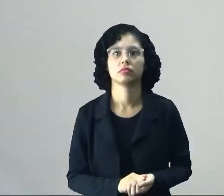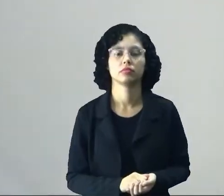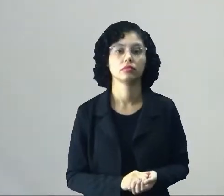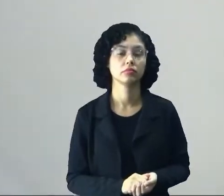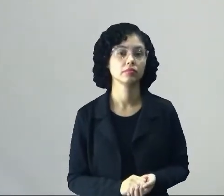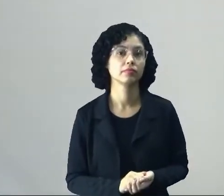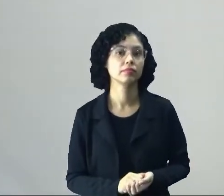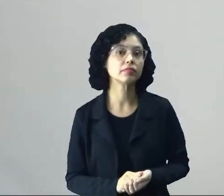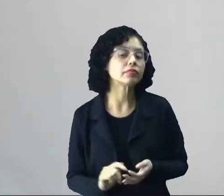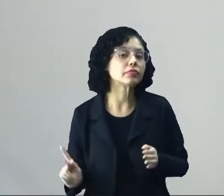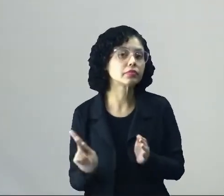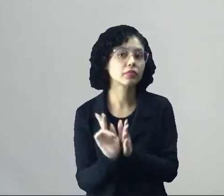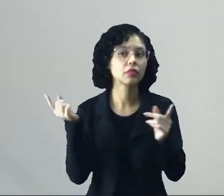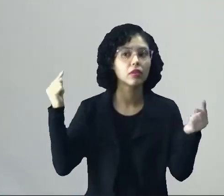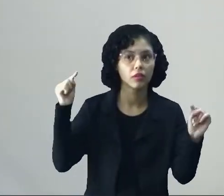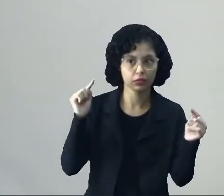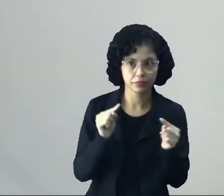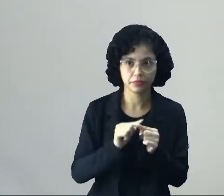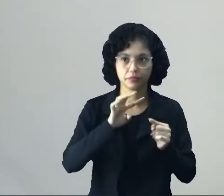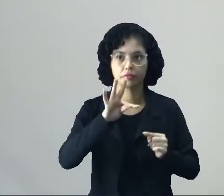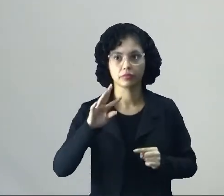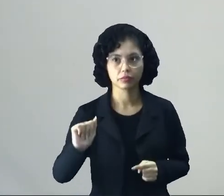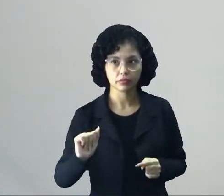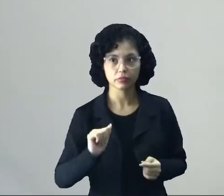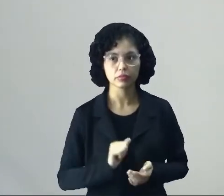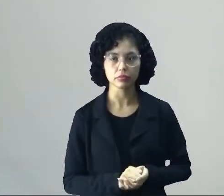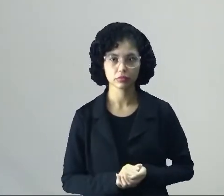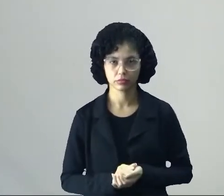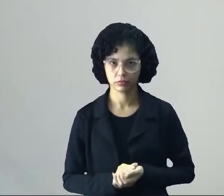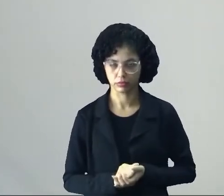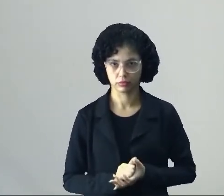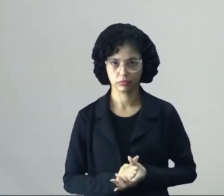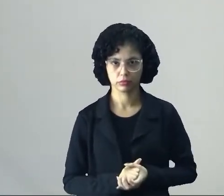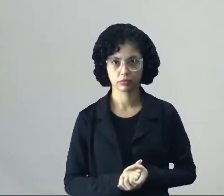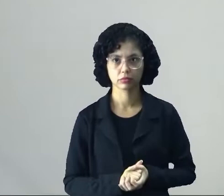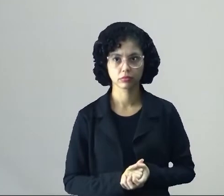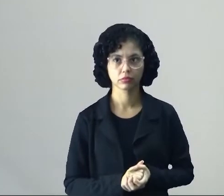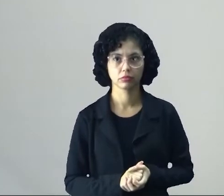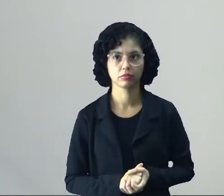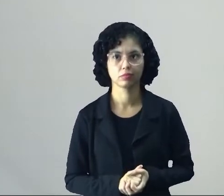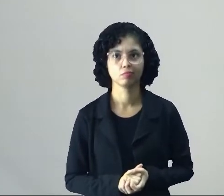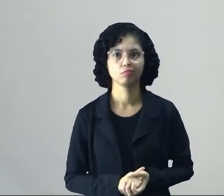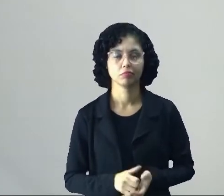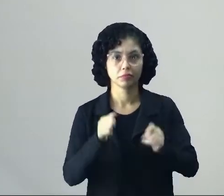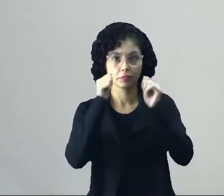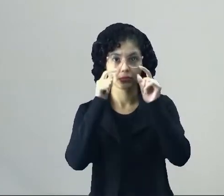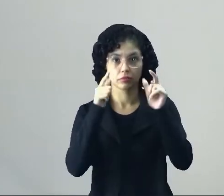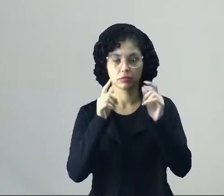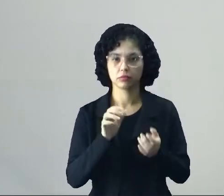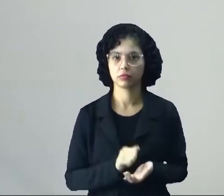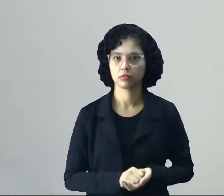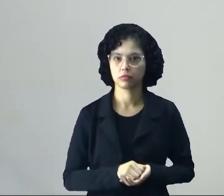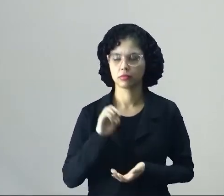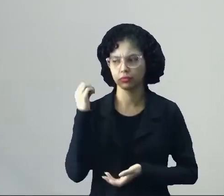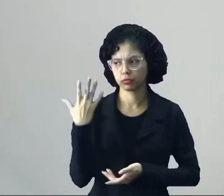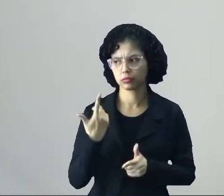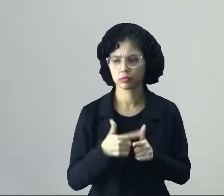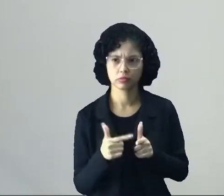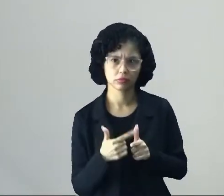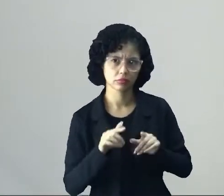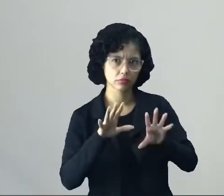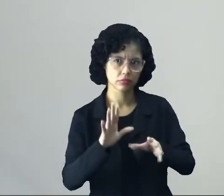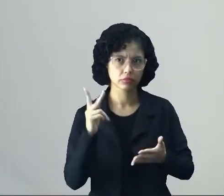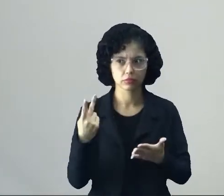inclusive próximos um do outro também dentro do texto, tá bom? Então fiquem atentos para vocês não cometerem esse tipo